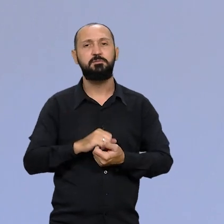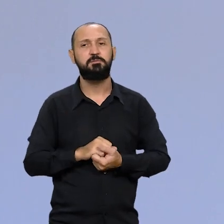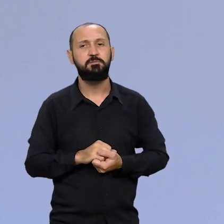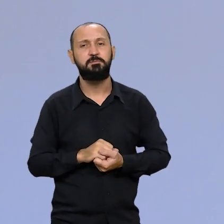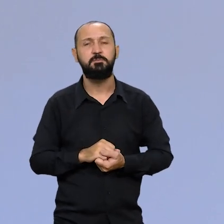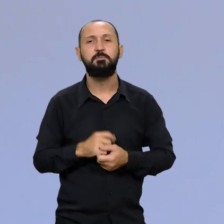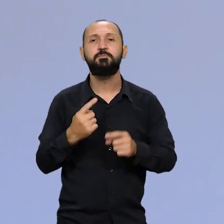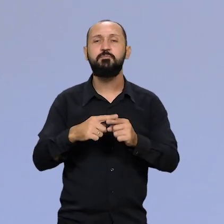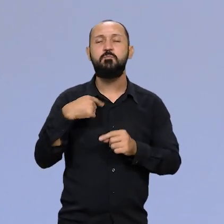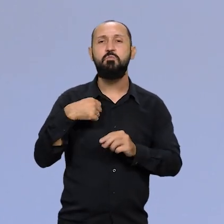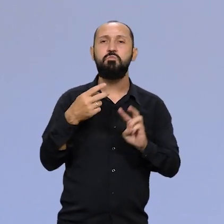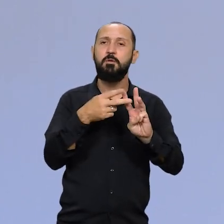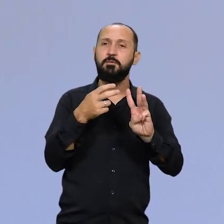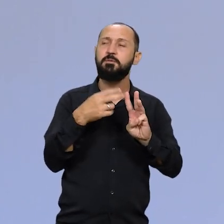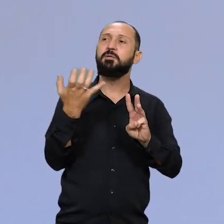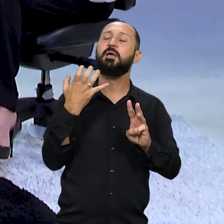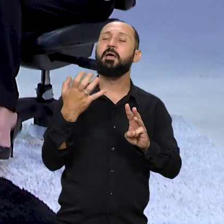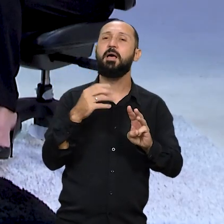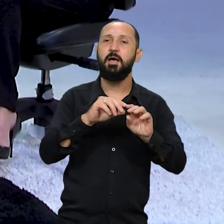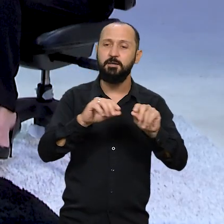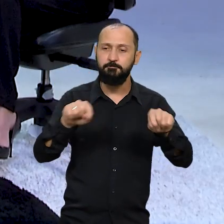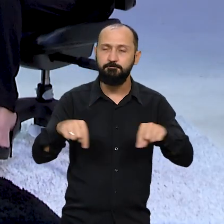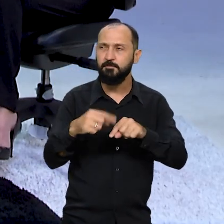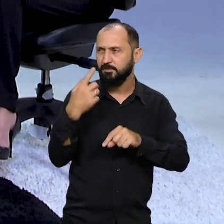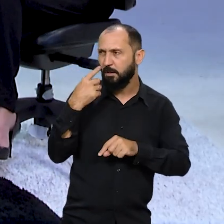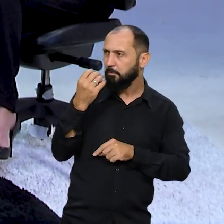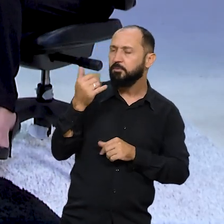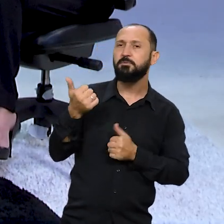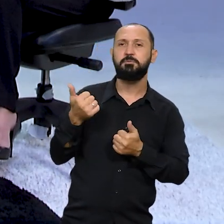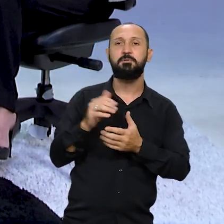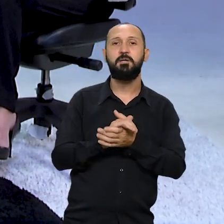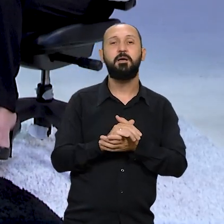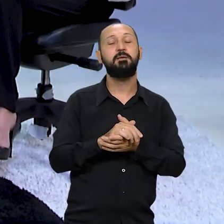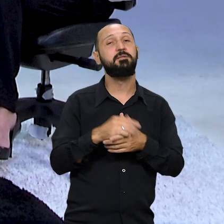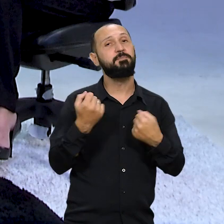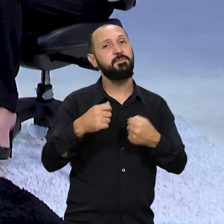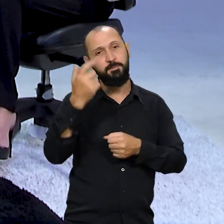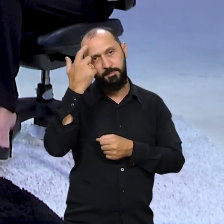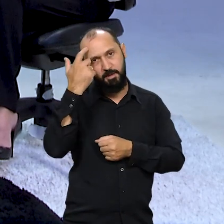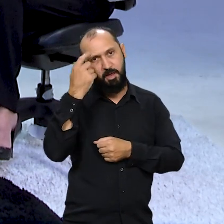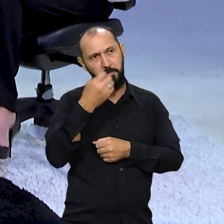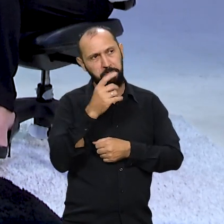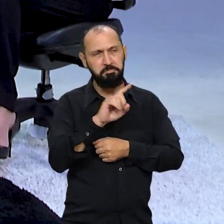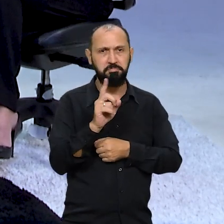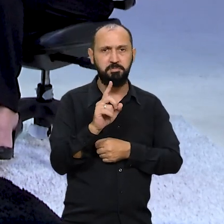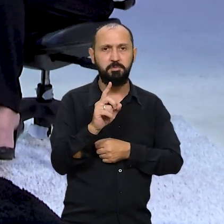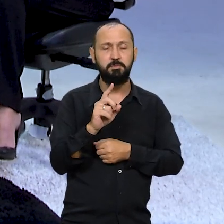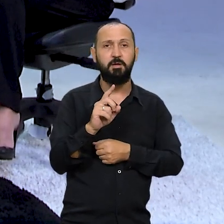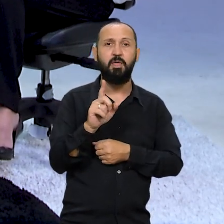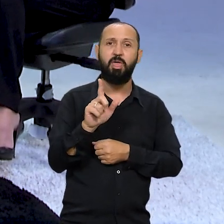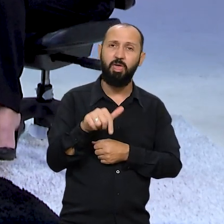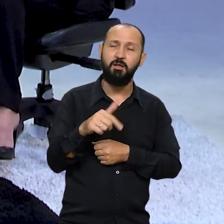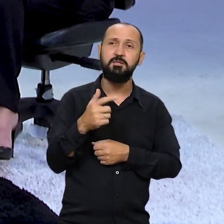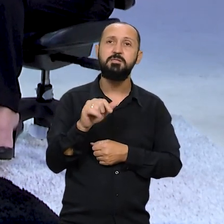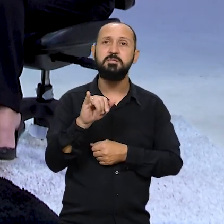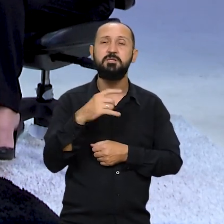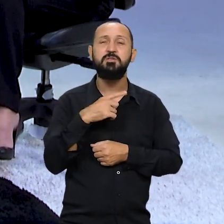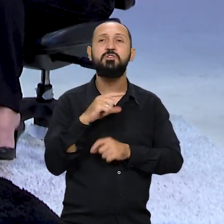legal e legítima é demarcada como terra indígena, nós assistimos um processo de expropriação.